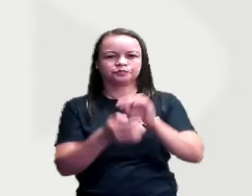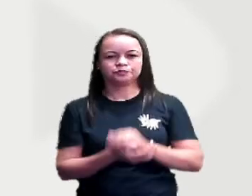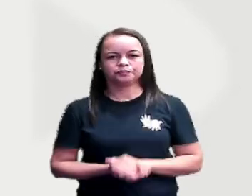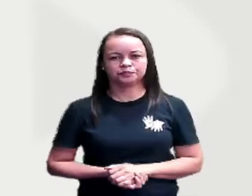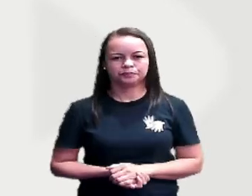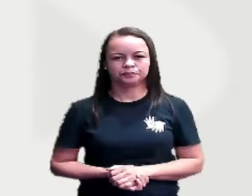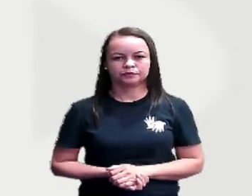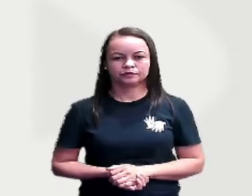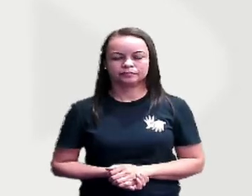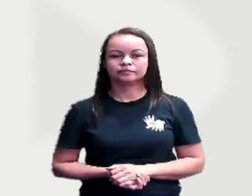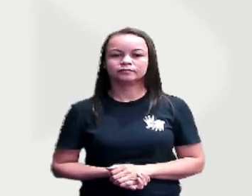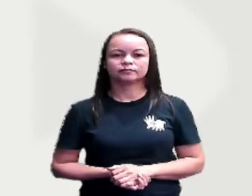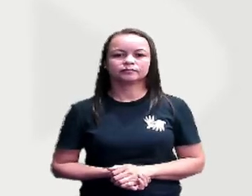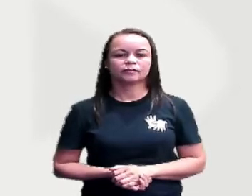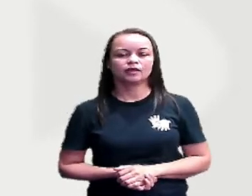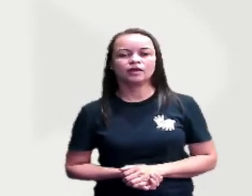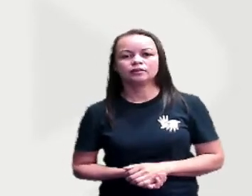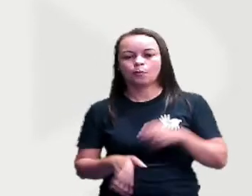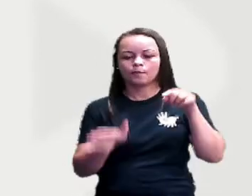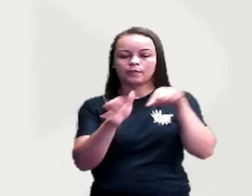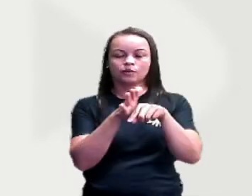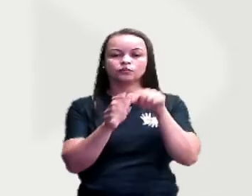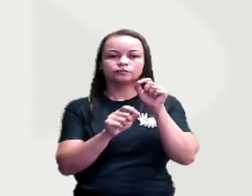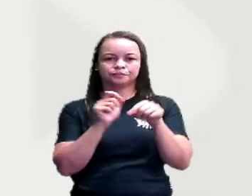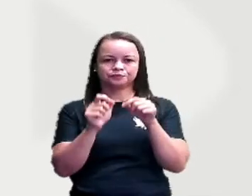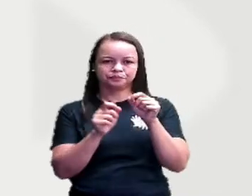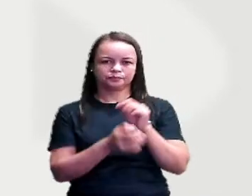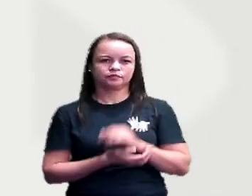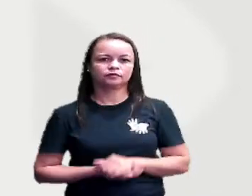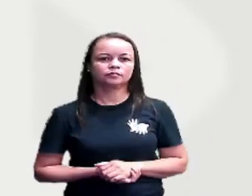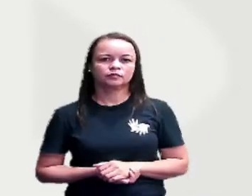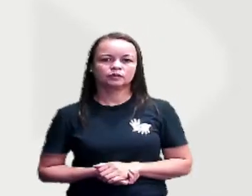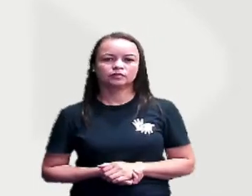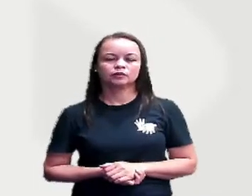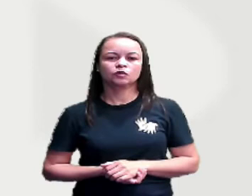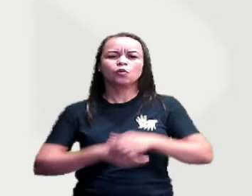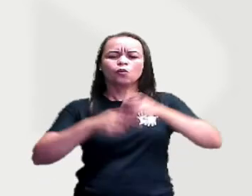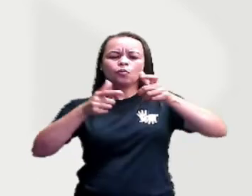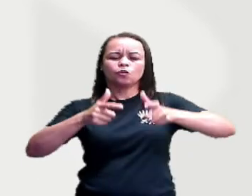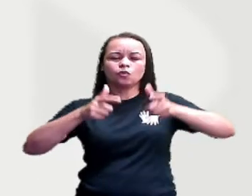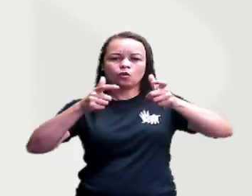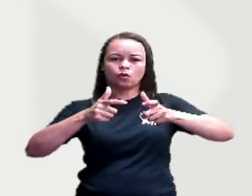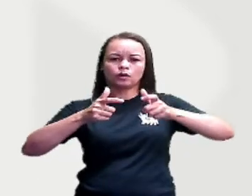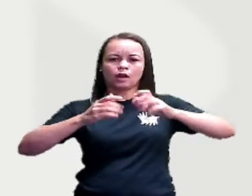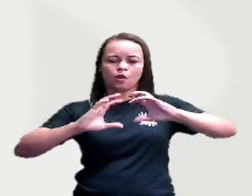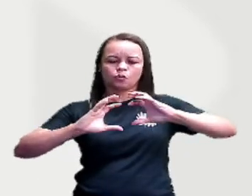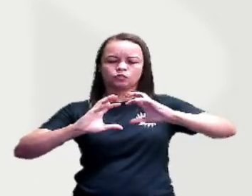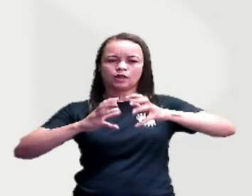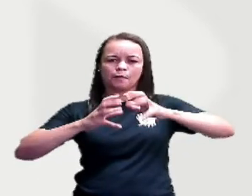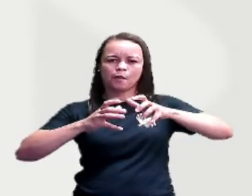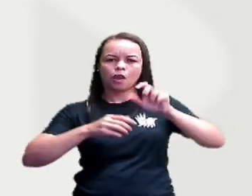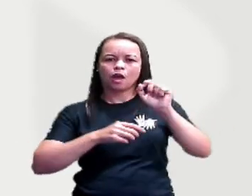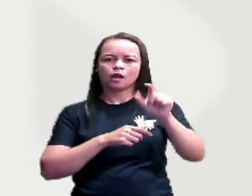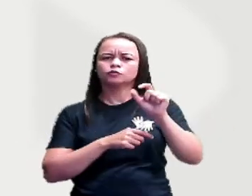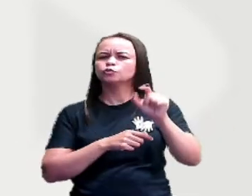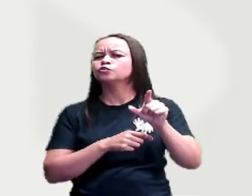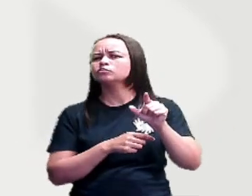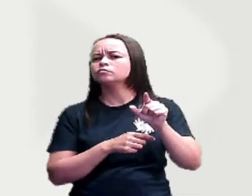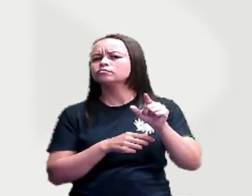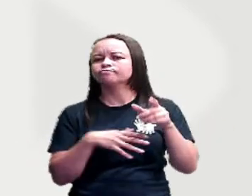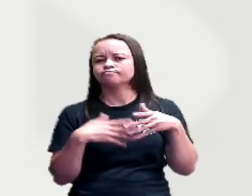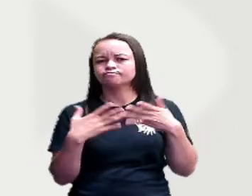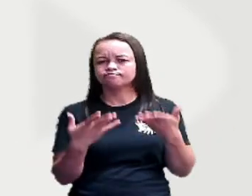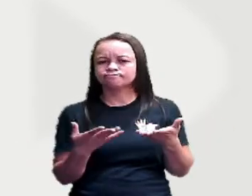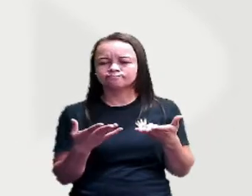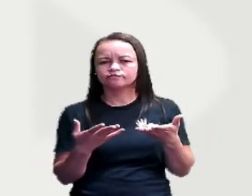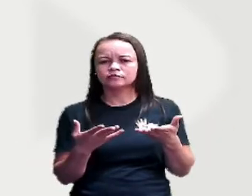a pergunta é a seguinte. Onde está localizado a bola azul? E eu